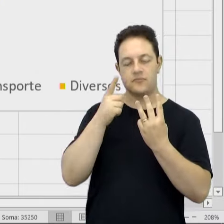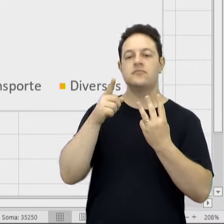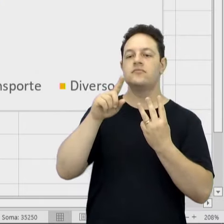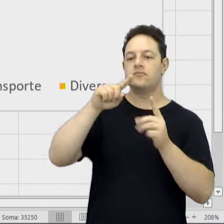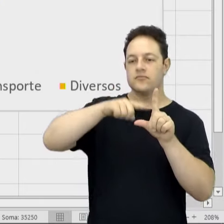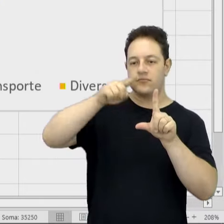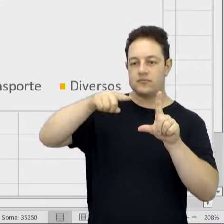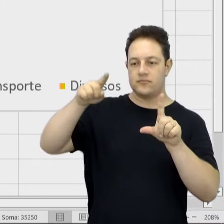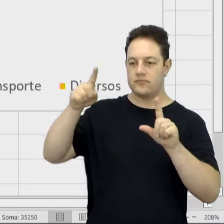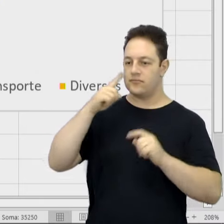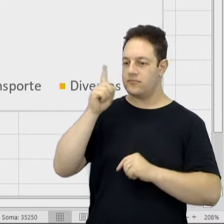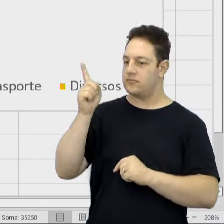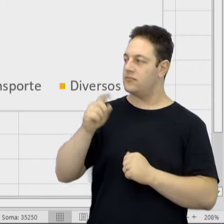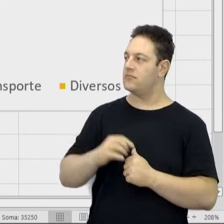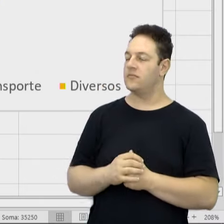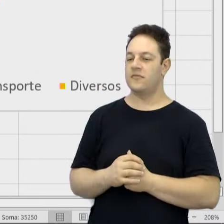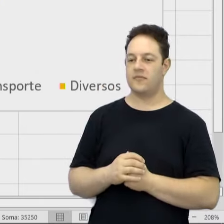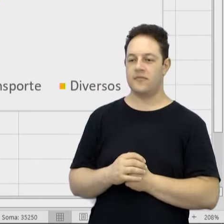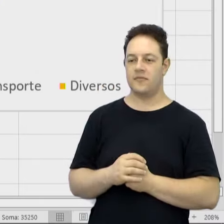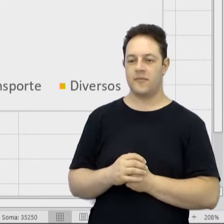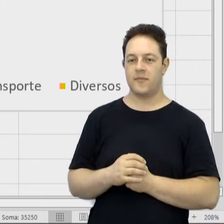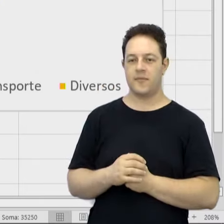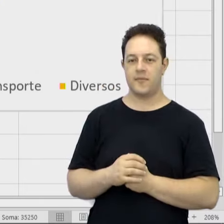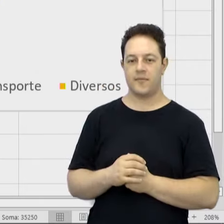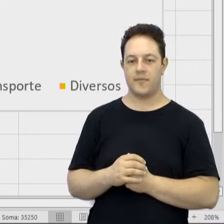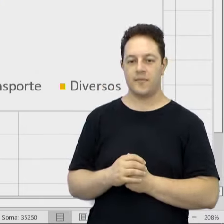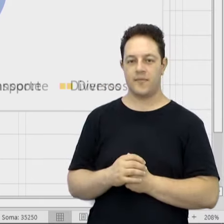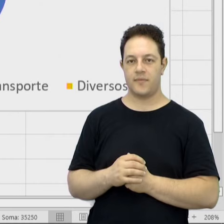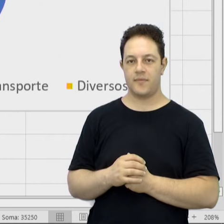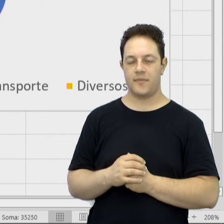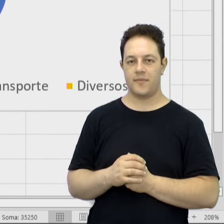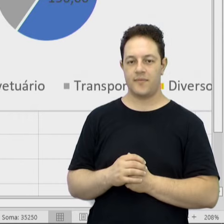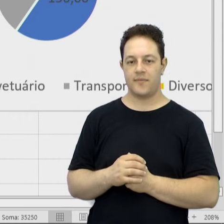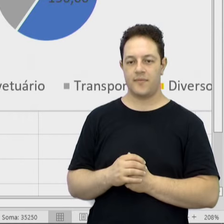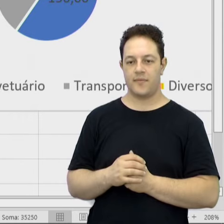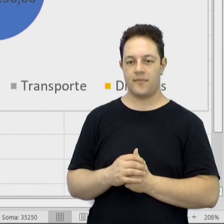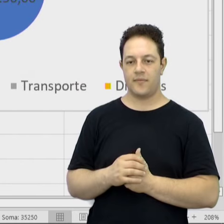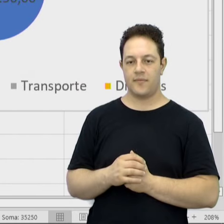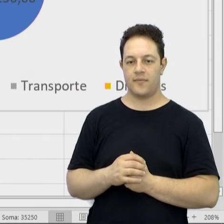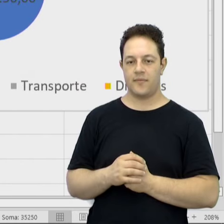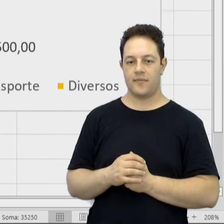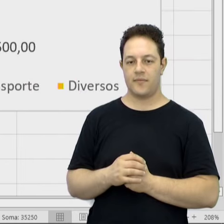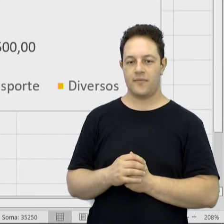né? Deixa eu voltar aqui para vocês verem.